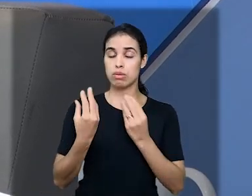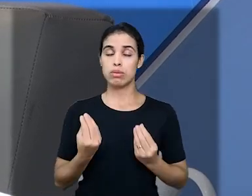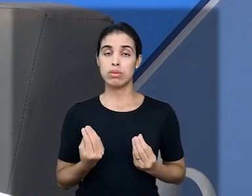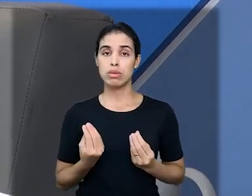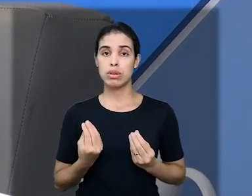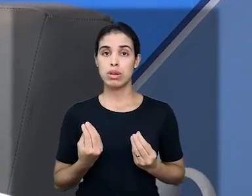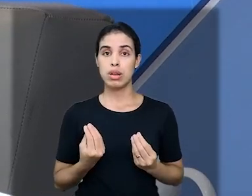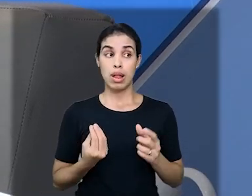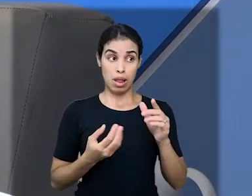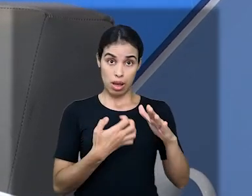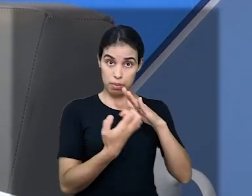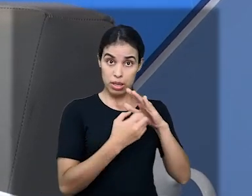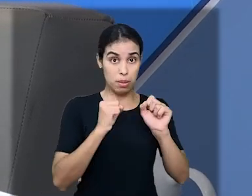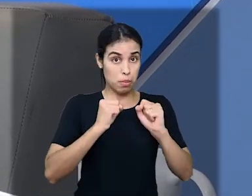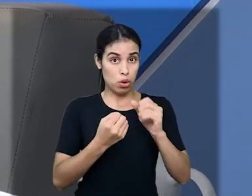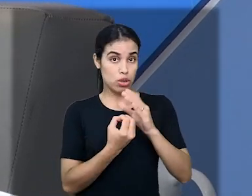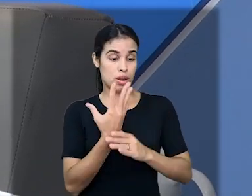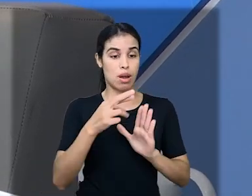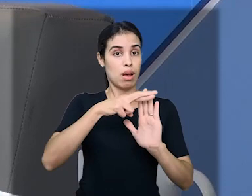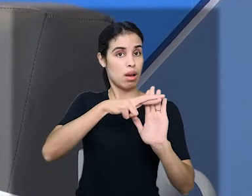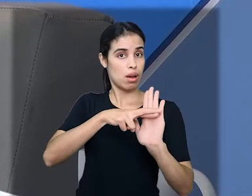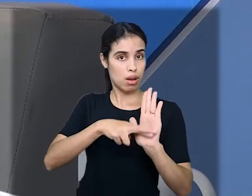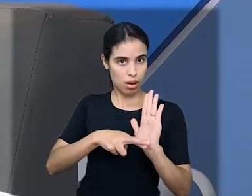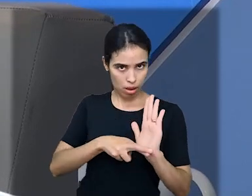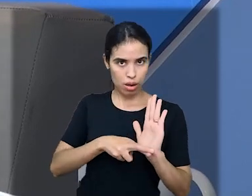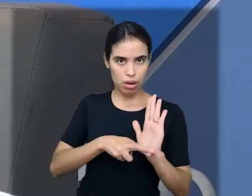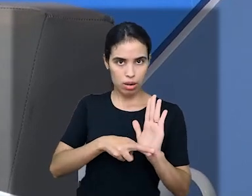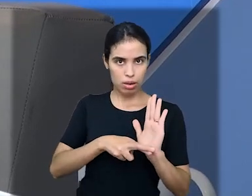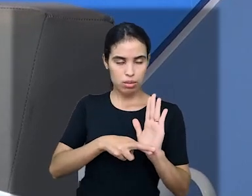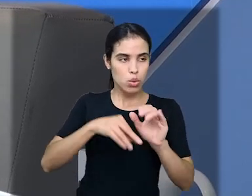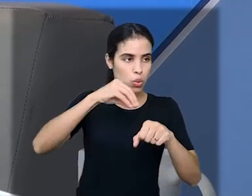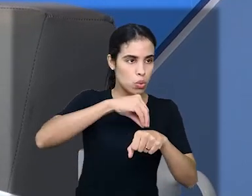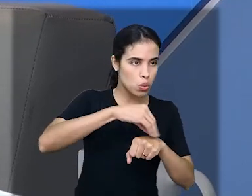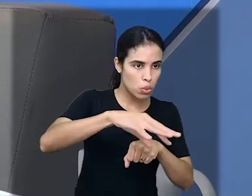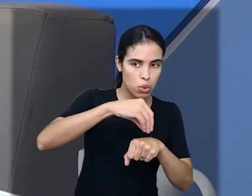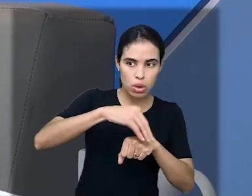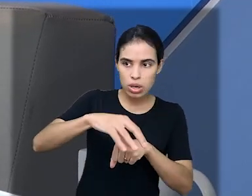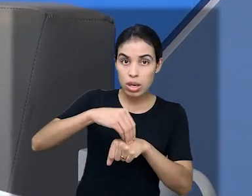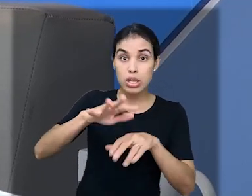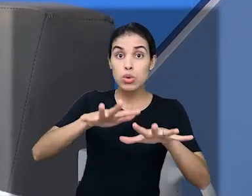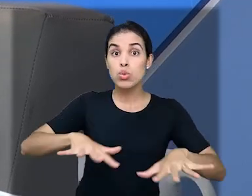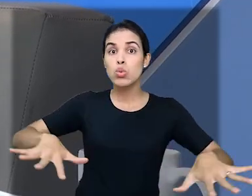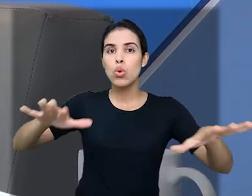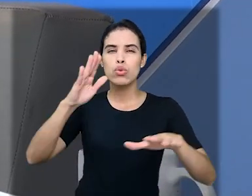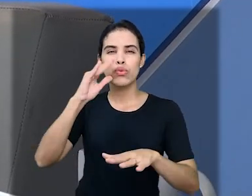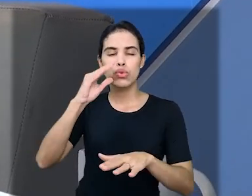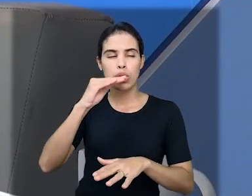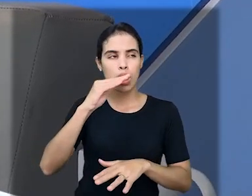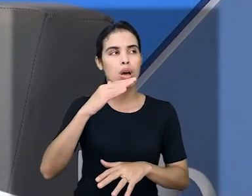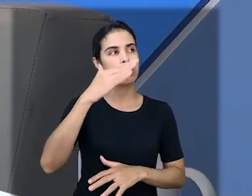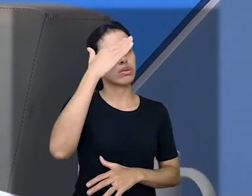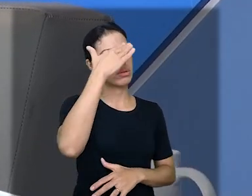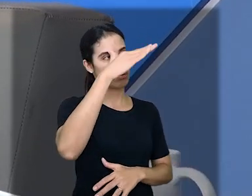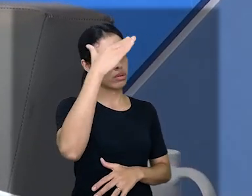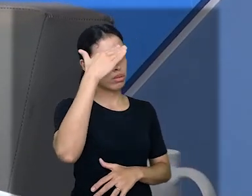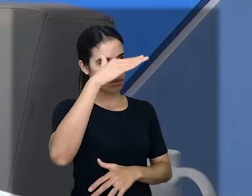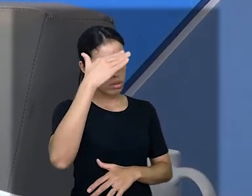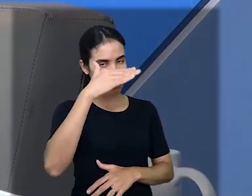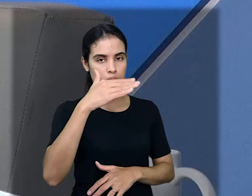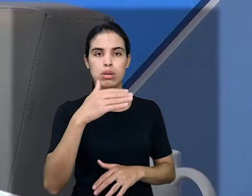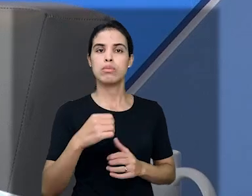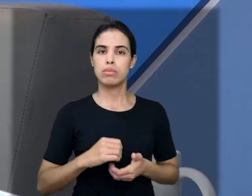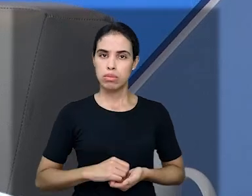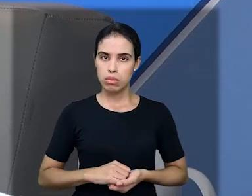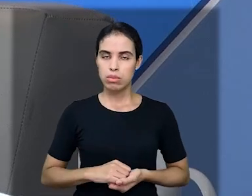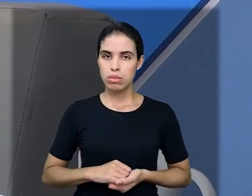ordem. Você cria a norma, você orienta os empregados sobre o